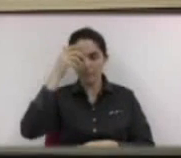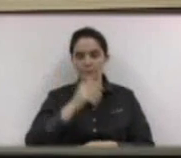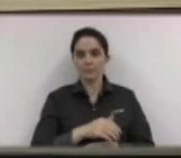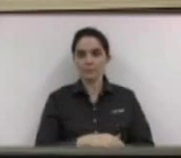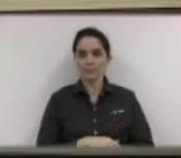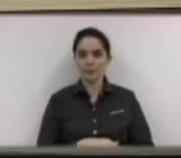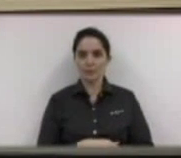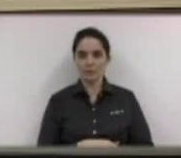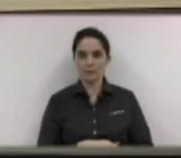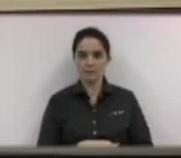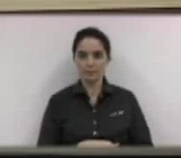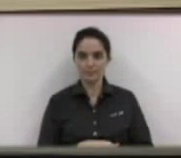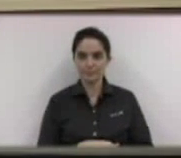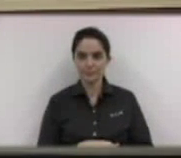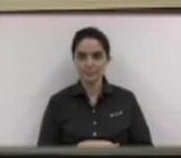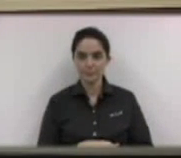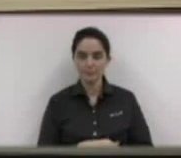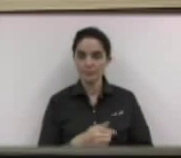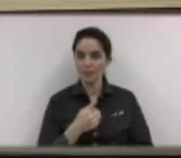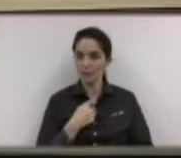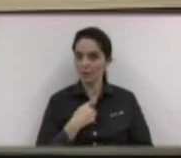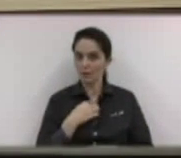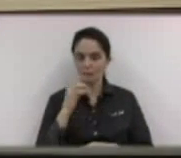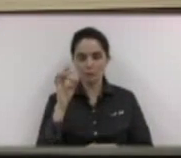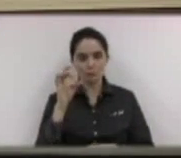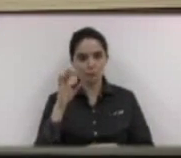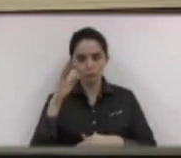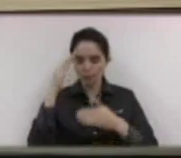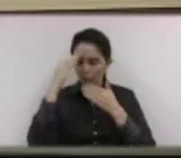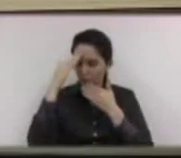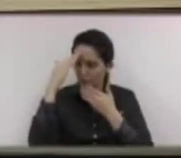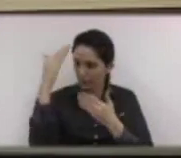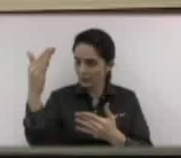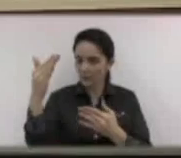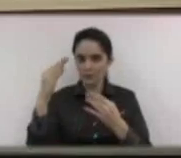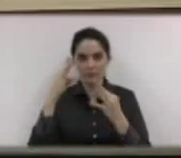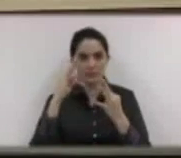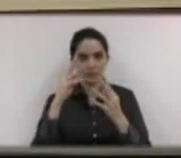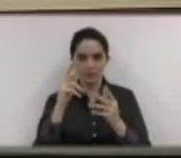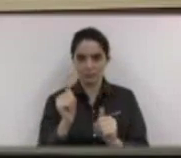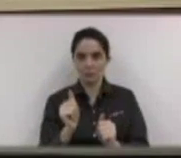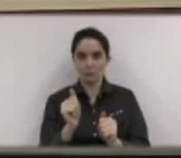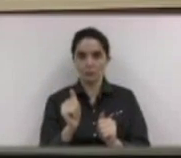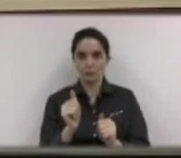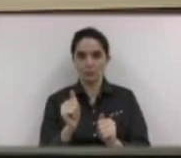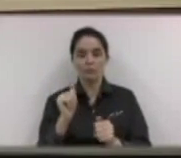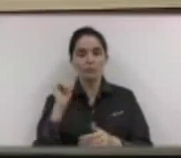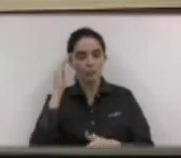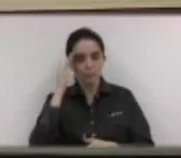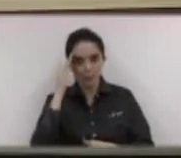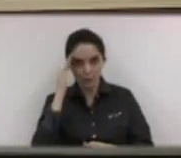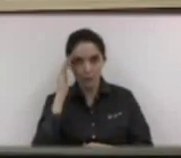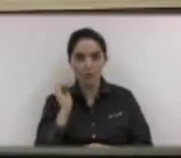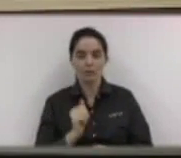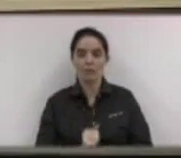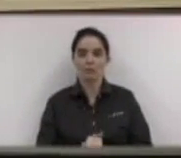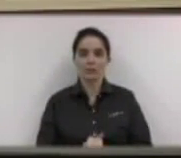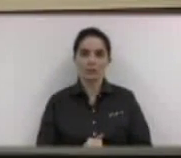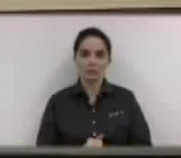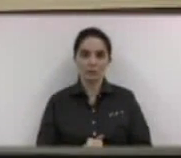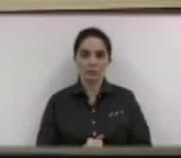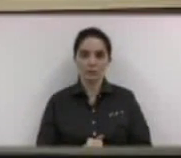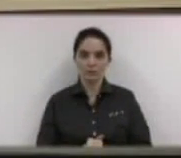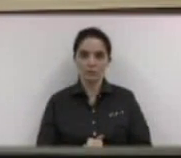pares, público que nos acompanha, na verdade, somente para agradecer a todos pela compreensão para que pudesse ser